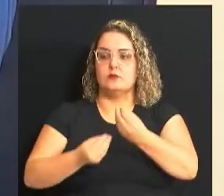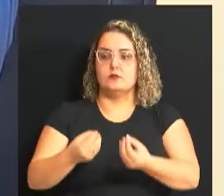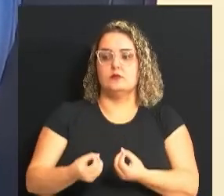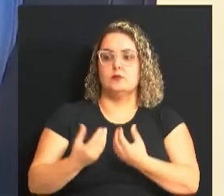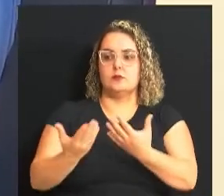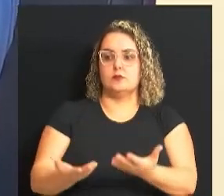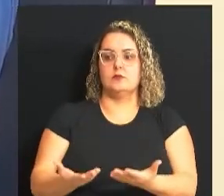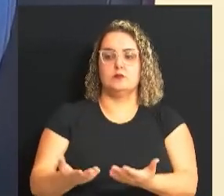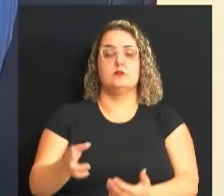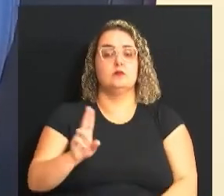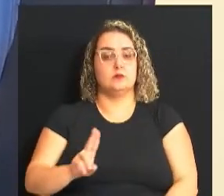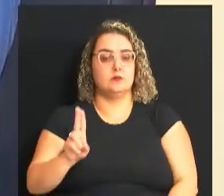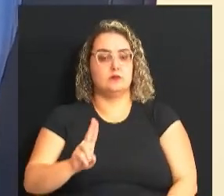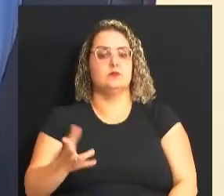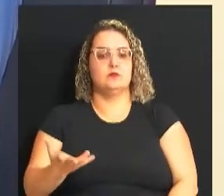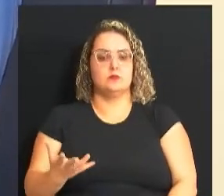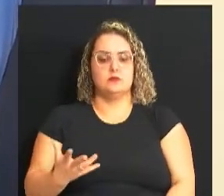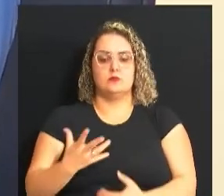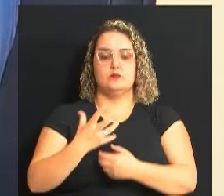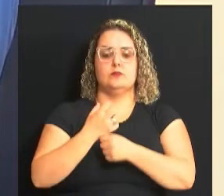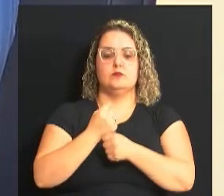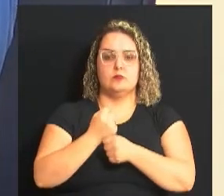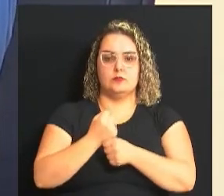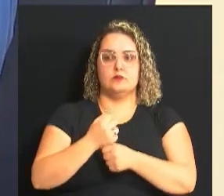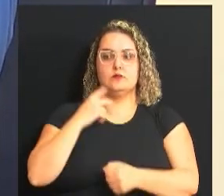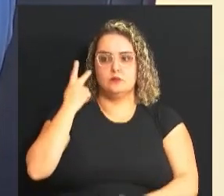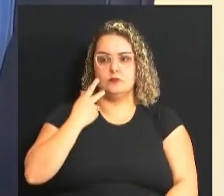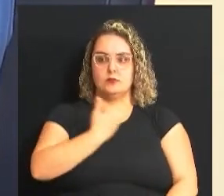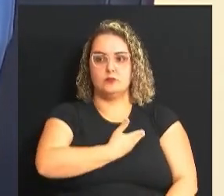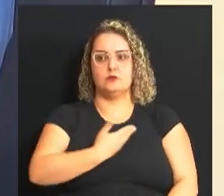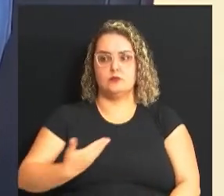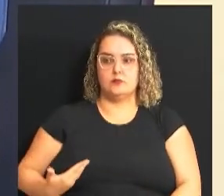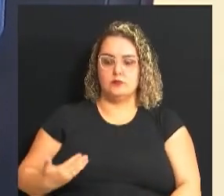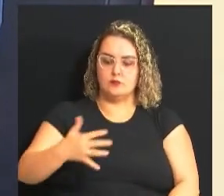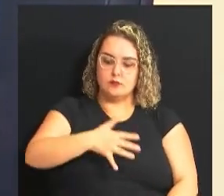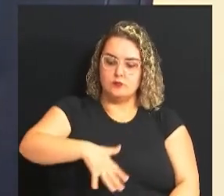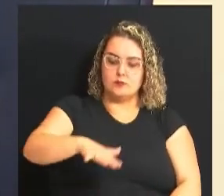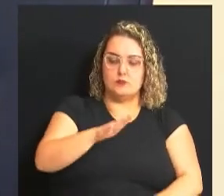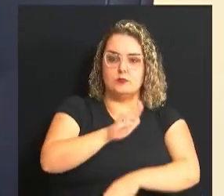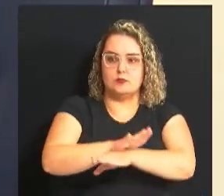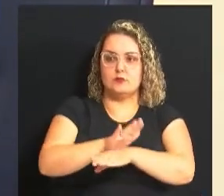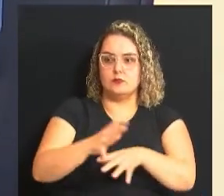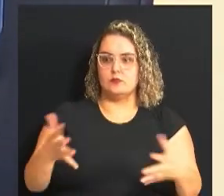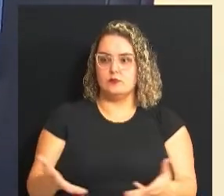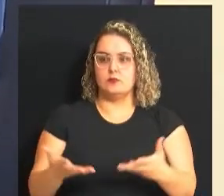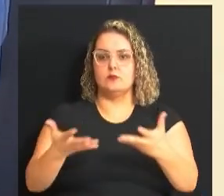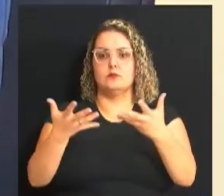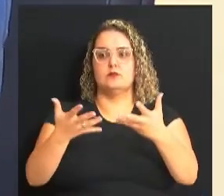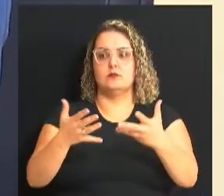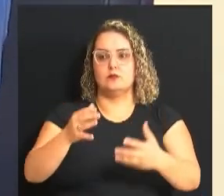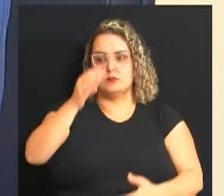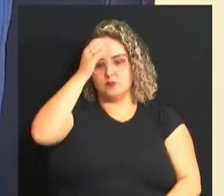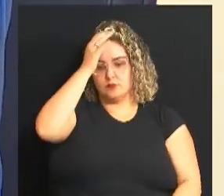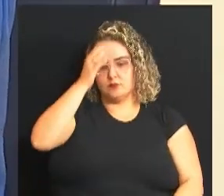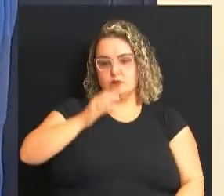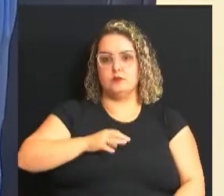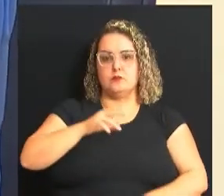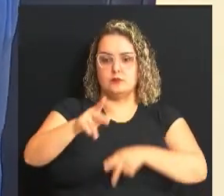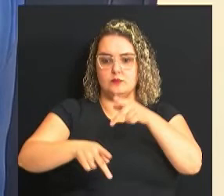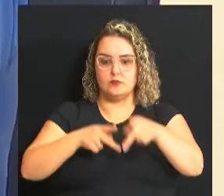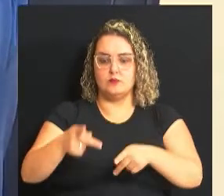disponibilizadas e utilizadas para fortalecimento das políticas públicas na área de assistência e promoção aí da cidadania para essa